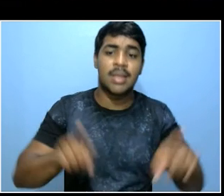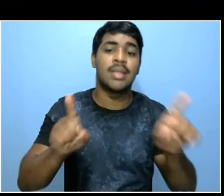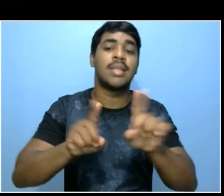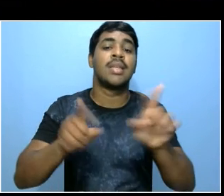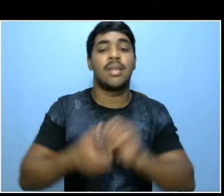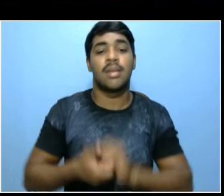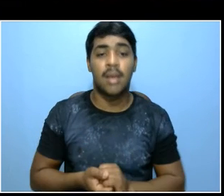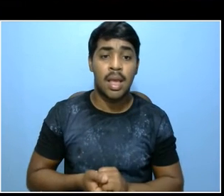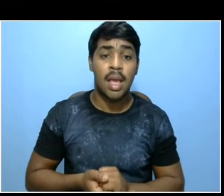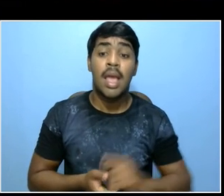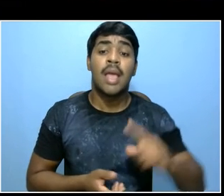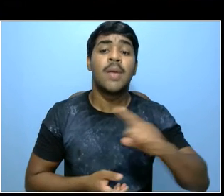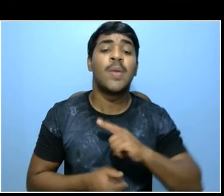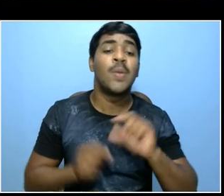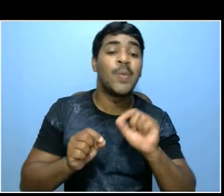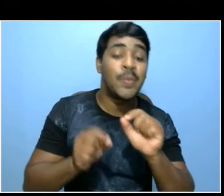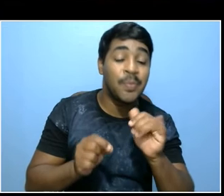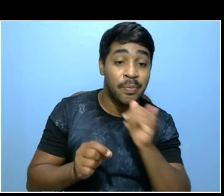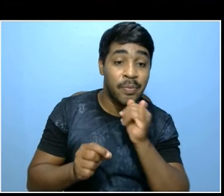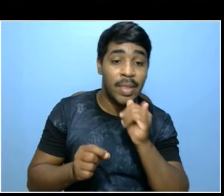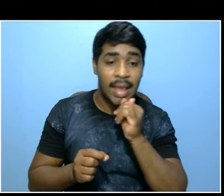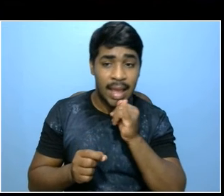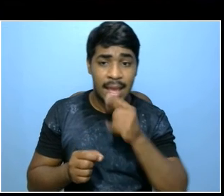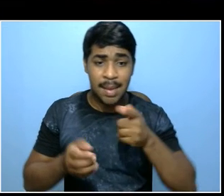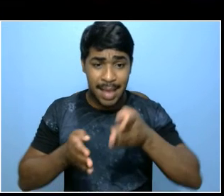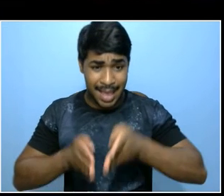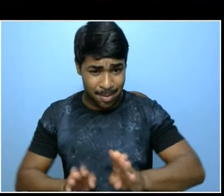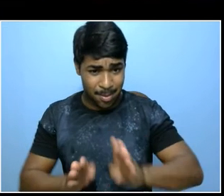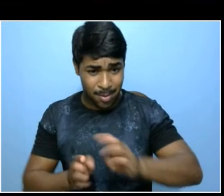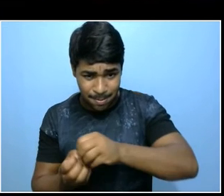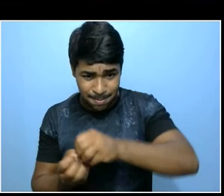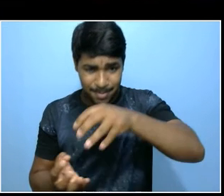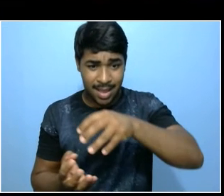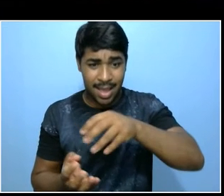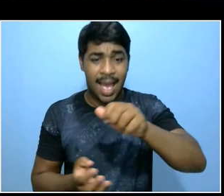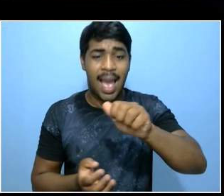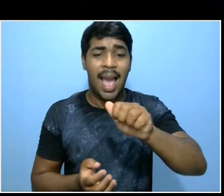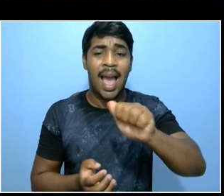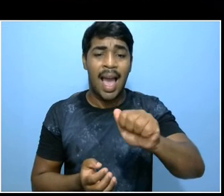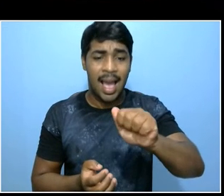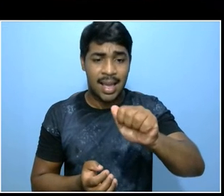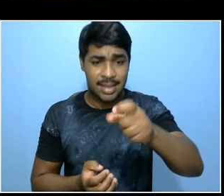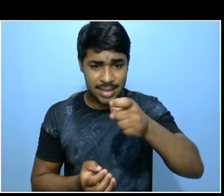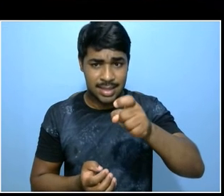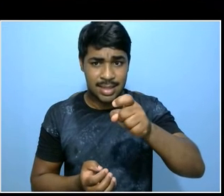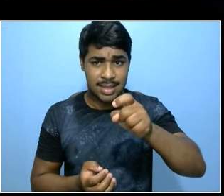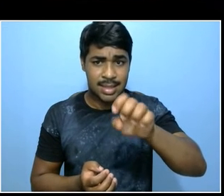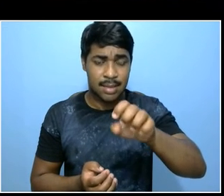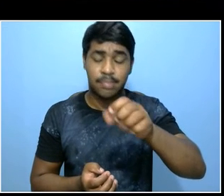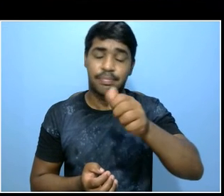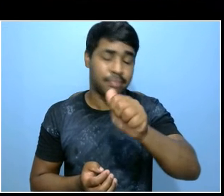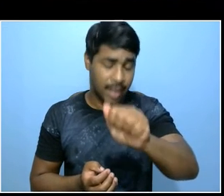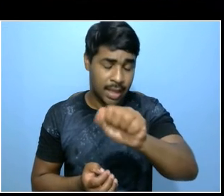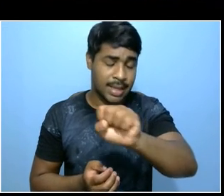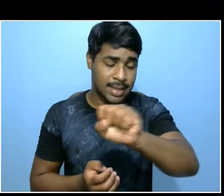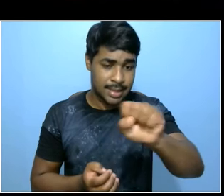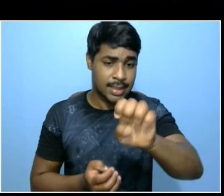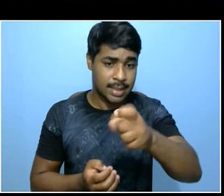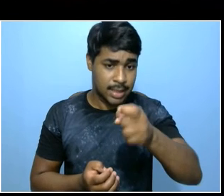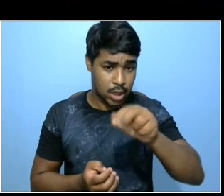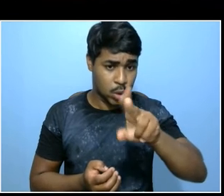que são geneticamente idênticos entre si. Ou seja, como se fosse o clone um do outro, tá? Então, nesse tipo de